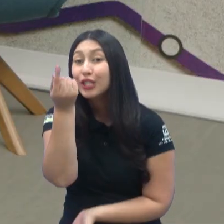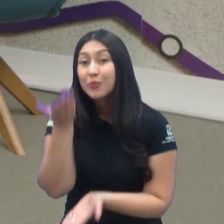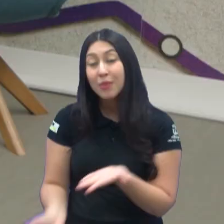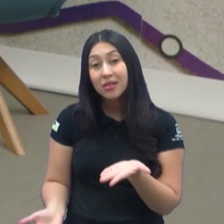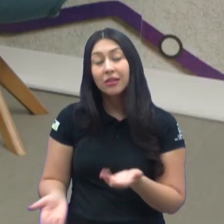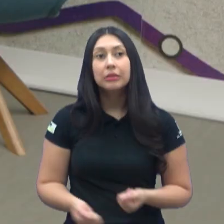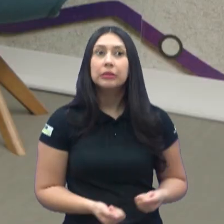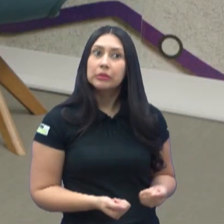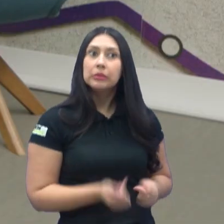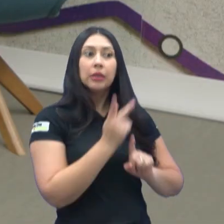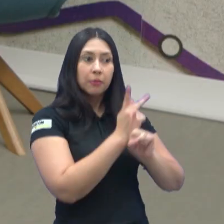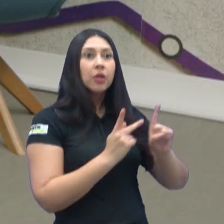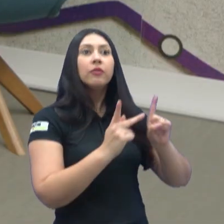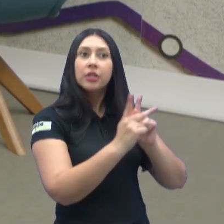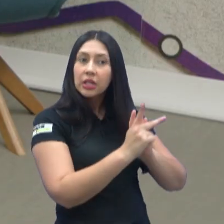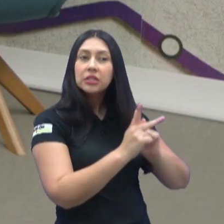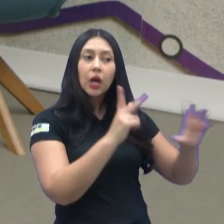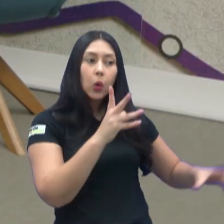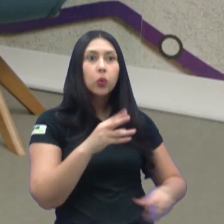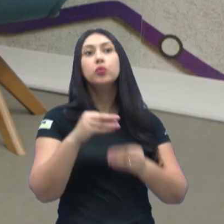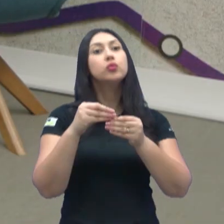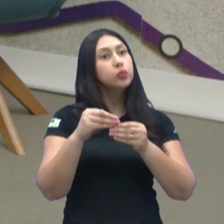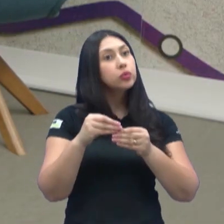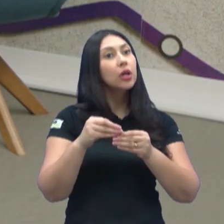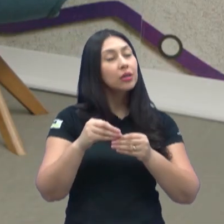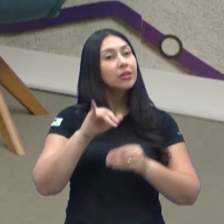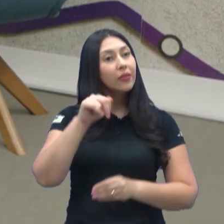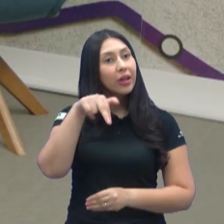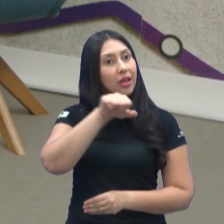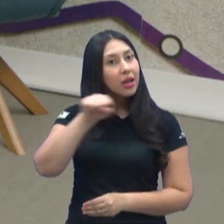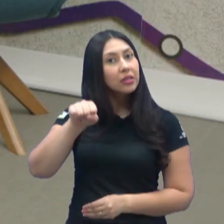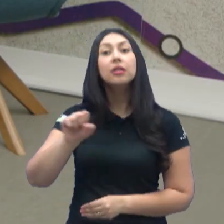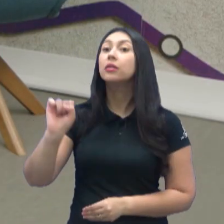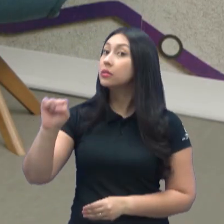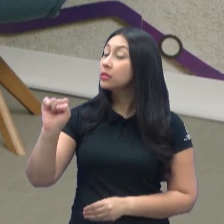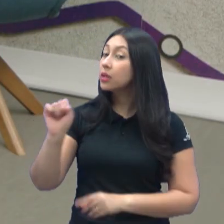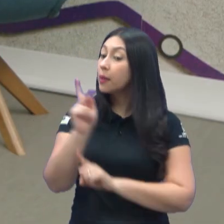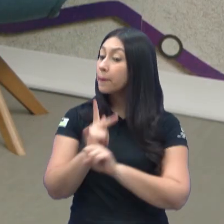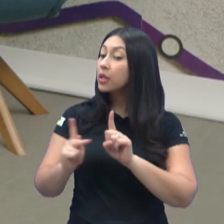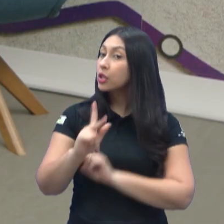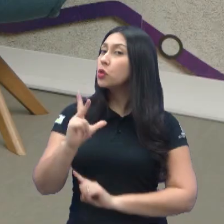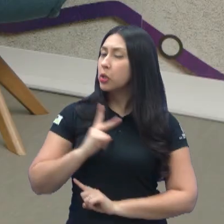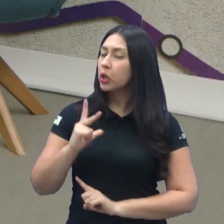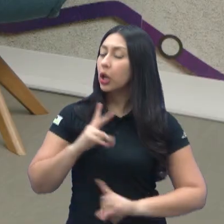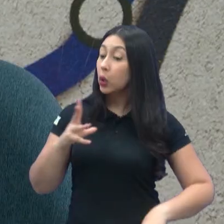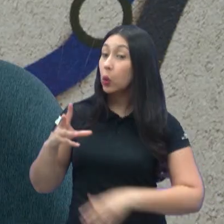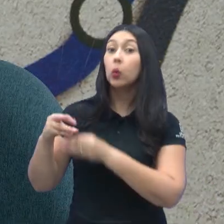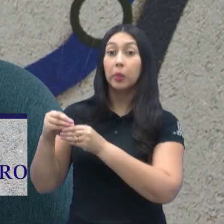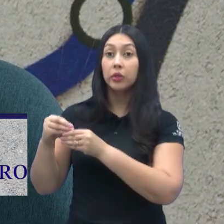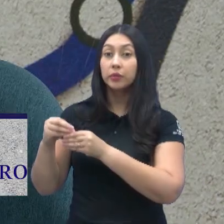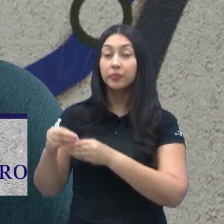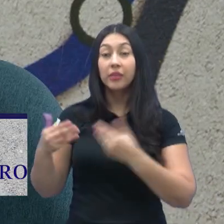Previdência é um caminho para complementar o INSS também, então. Né? A previdência privada, sim, exatamente. Então, assim, a